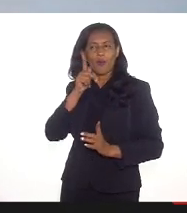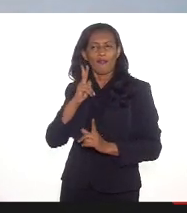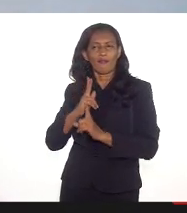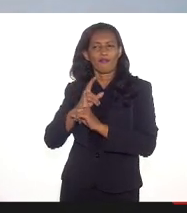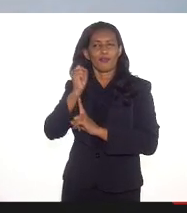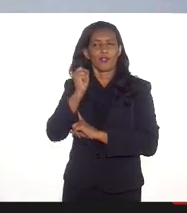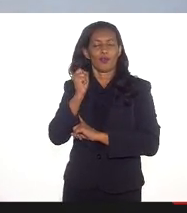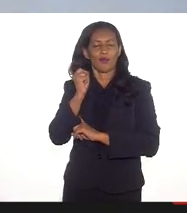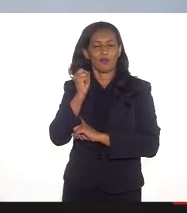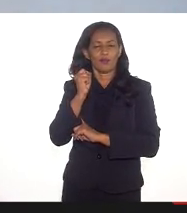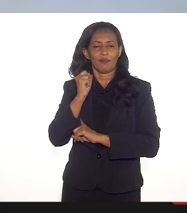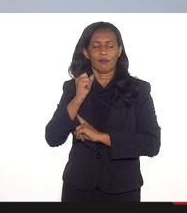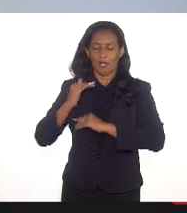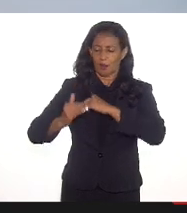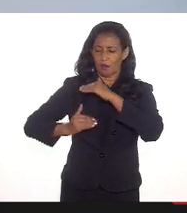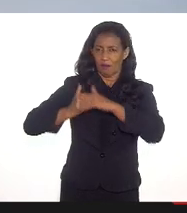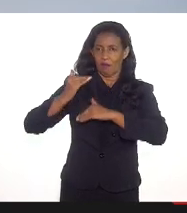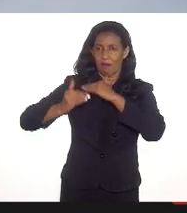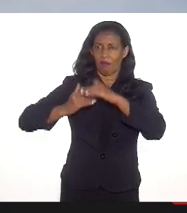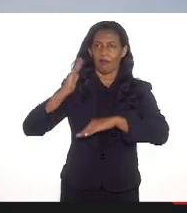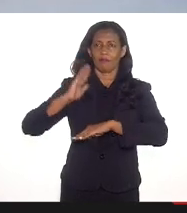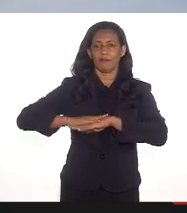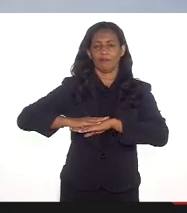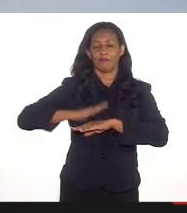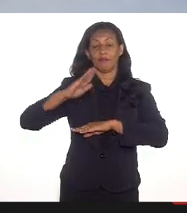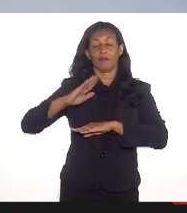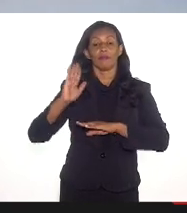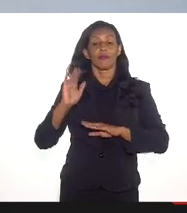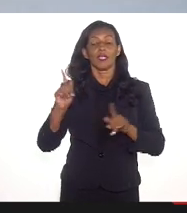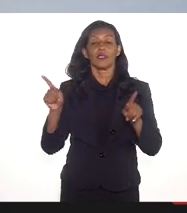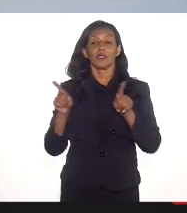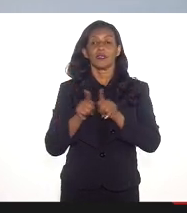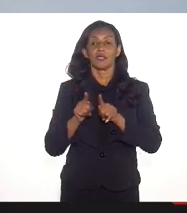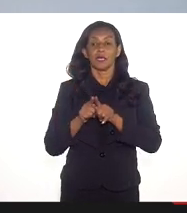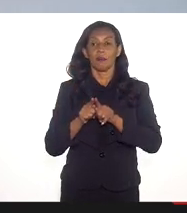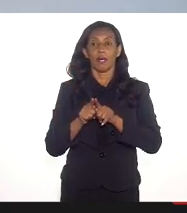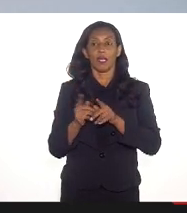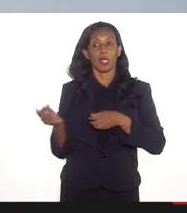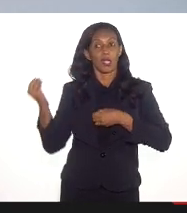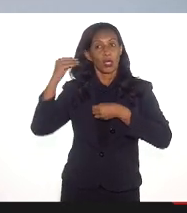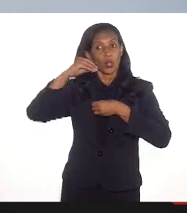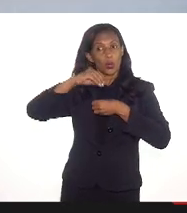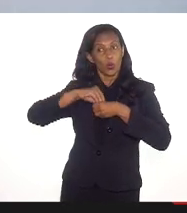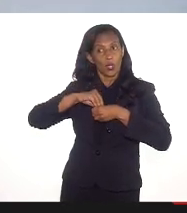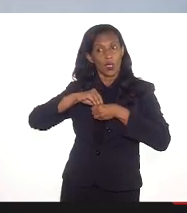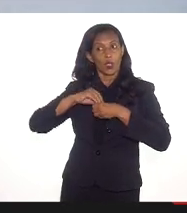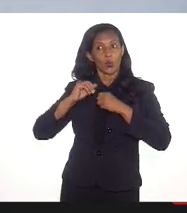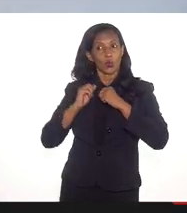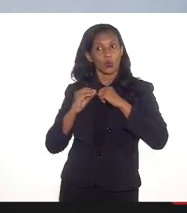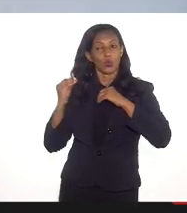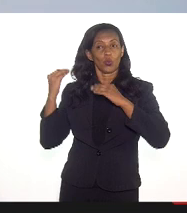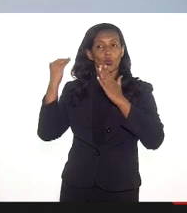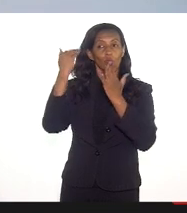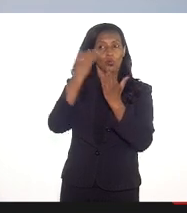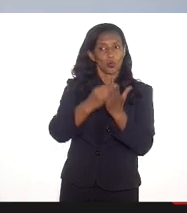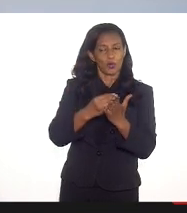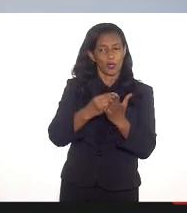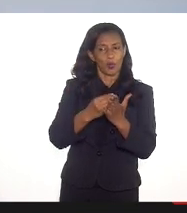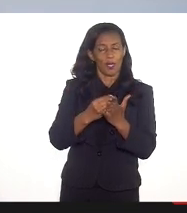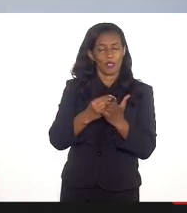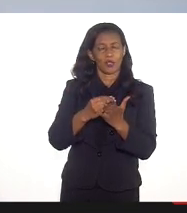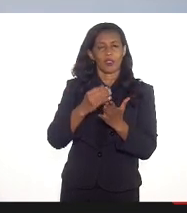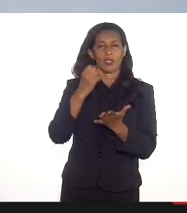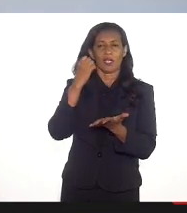para que a gente possa avançar mais. Mas aí também incluir o subsequente, que é a questão da alimentação e dos